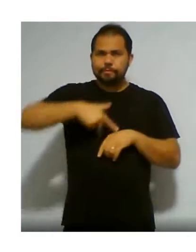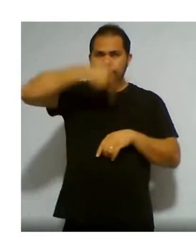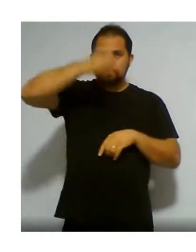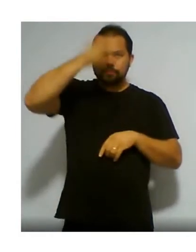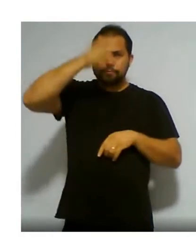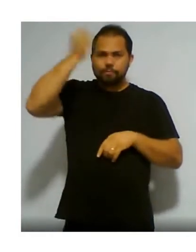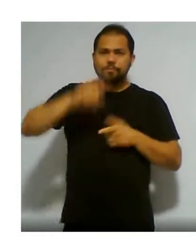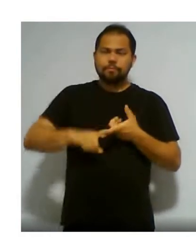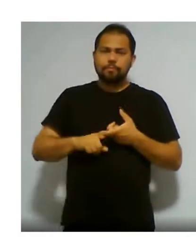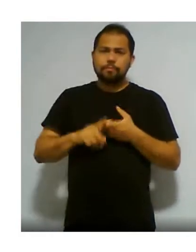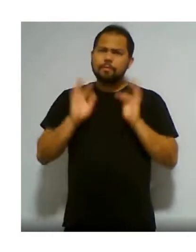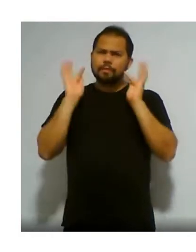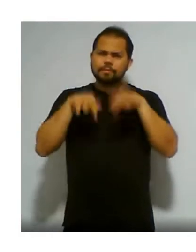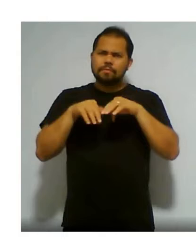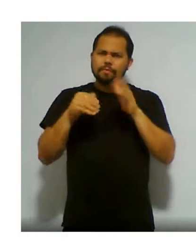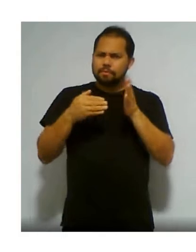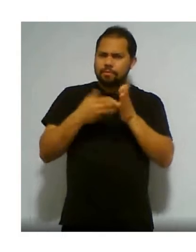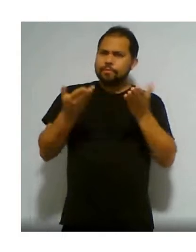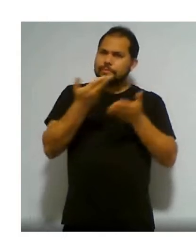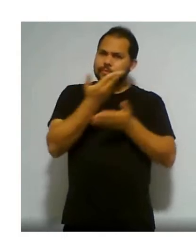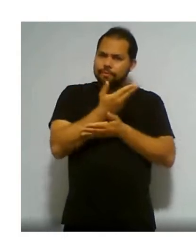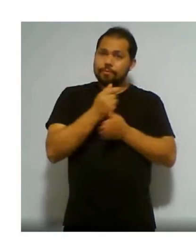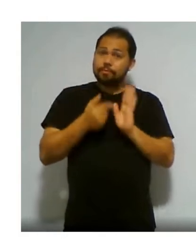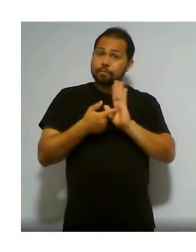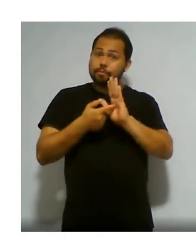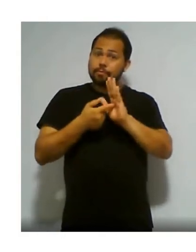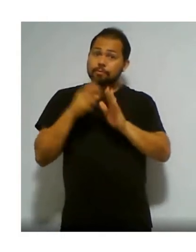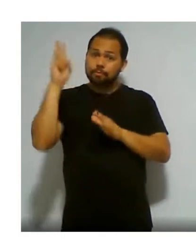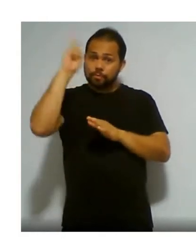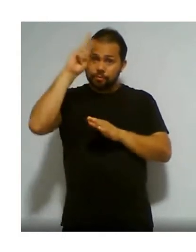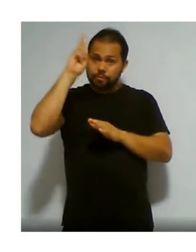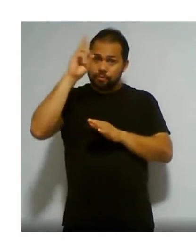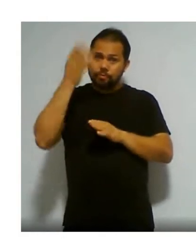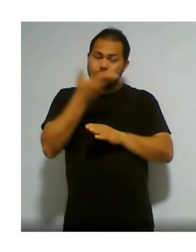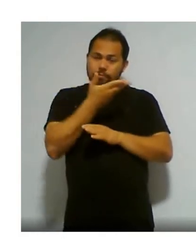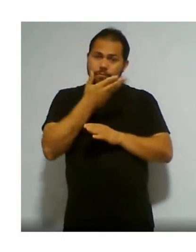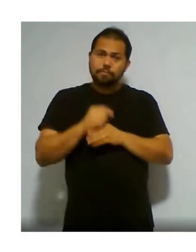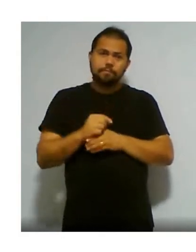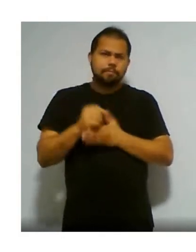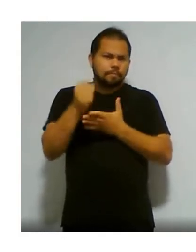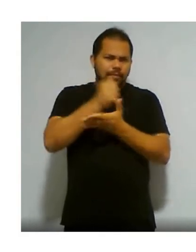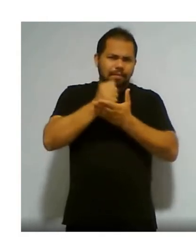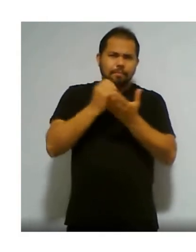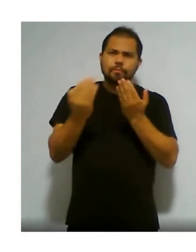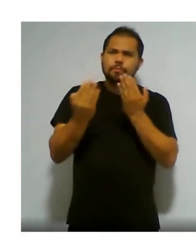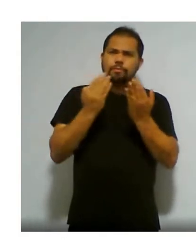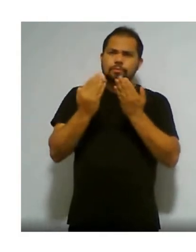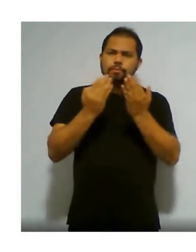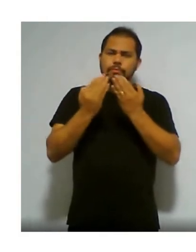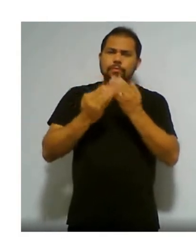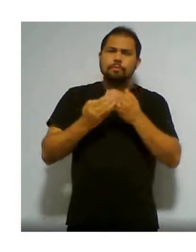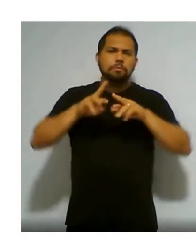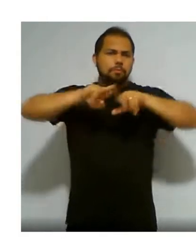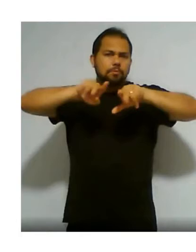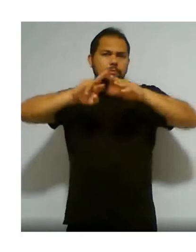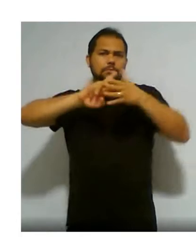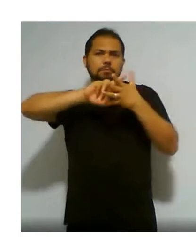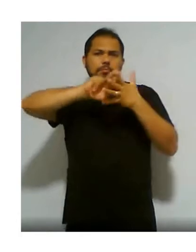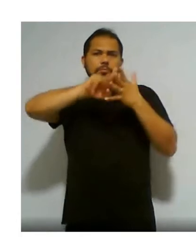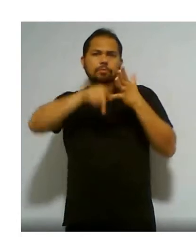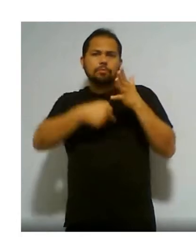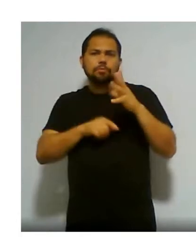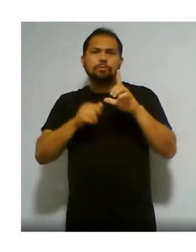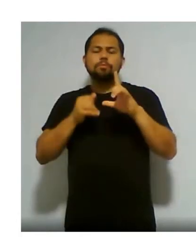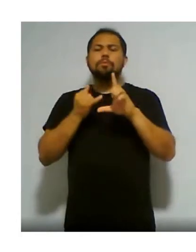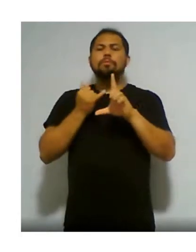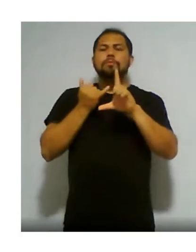finalizou aqui. Eu mostrei para vocês rapidinho, mas não cheguei a tratar. Basicamente comparando os tipos de interface. Então a